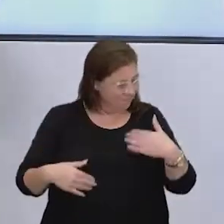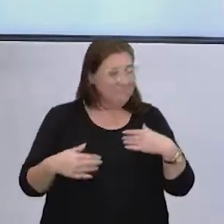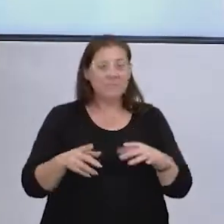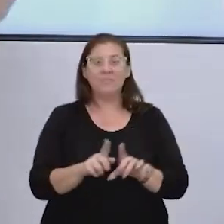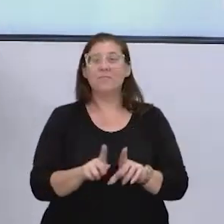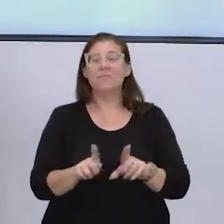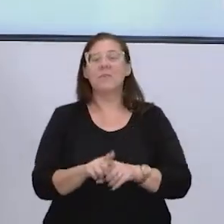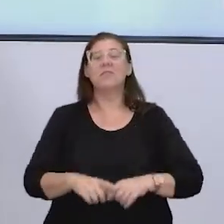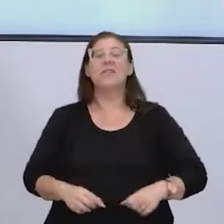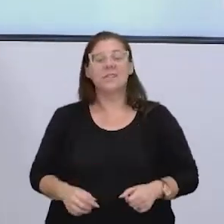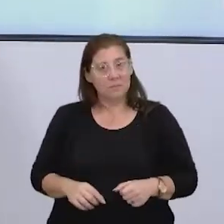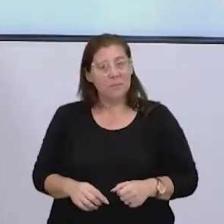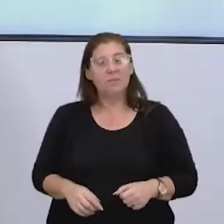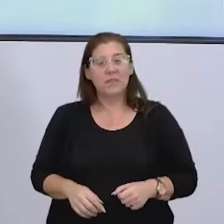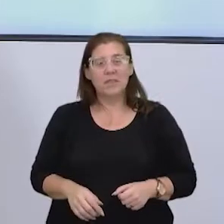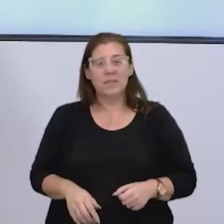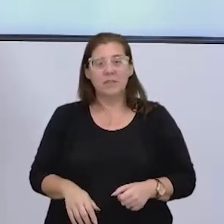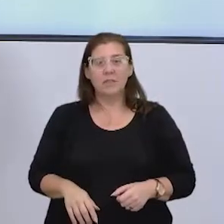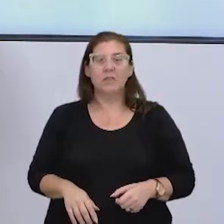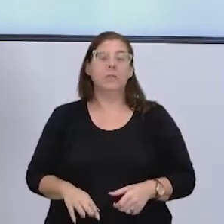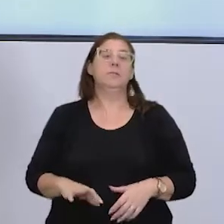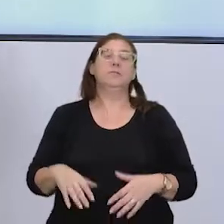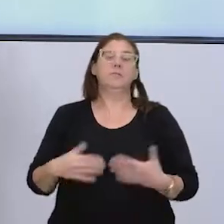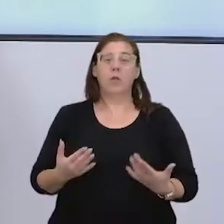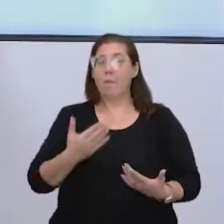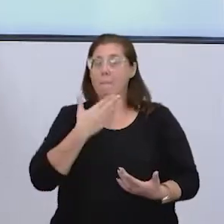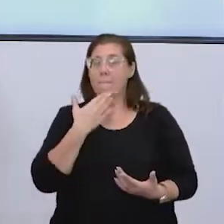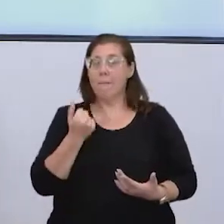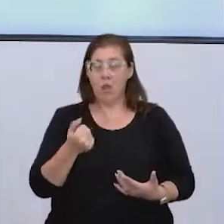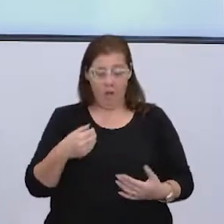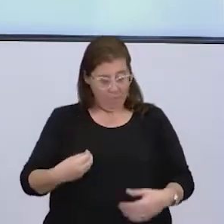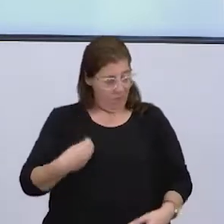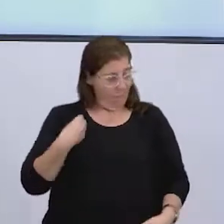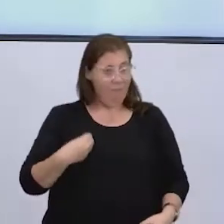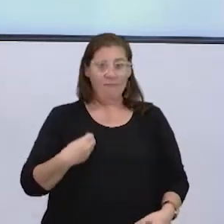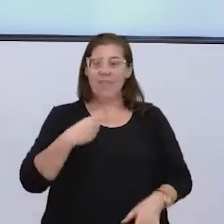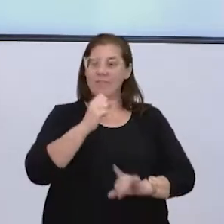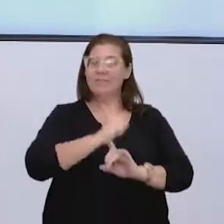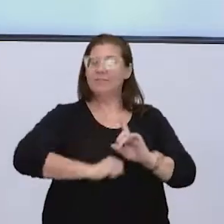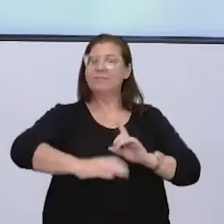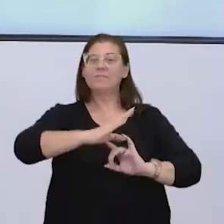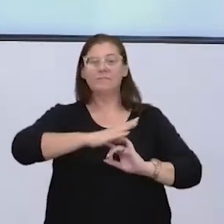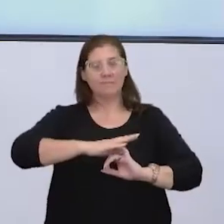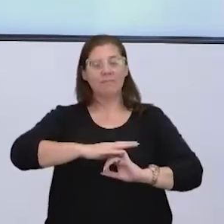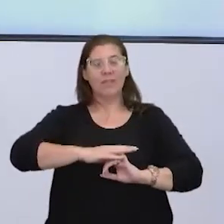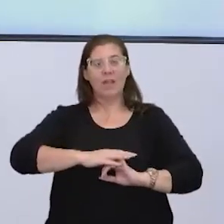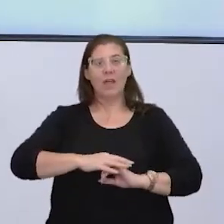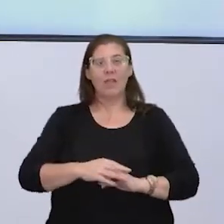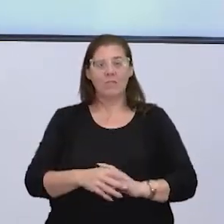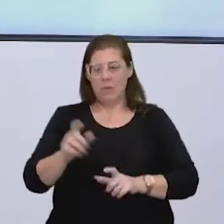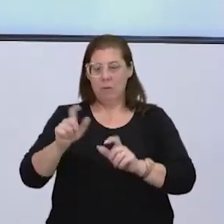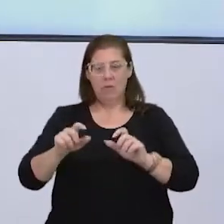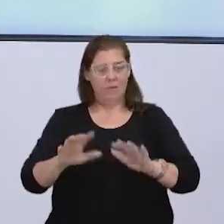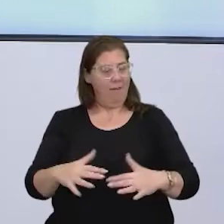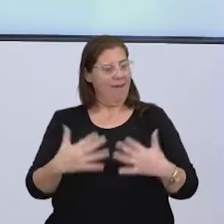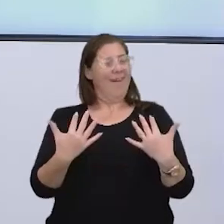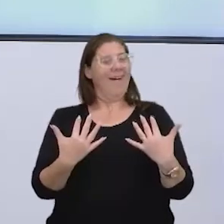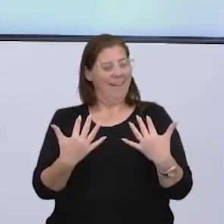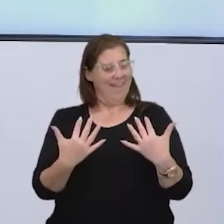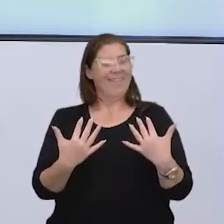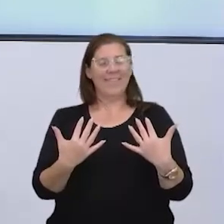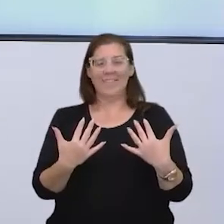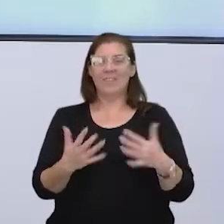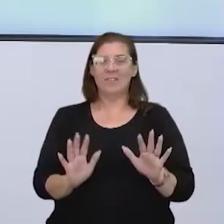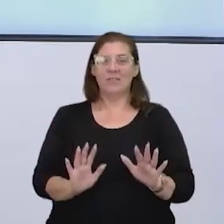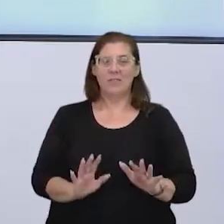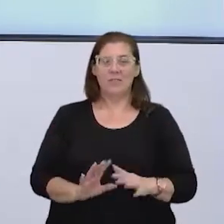legal, mais descolada e mais bonita, e isso vai melhorar a minha vida social, as pessoas vão começar a prestar atenção em mim, e não no ponto de